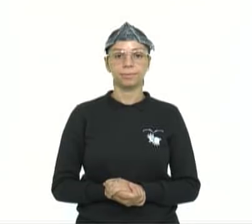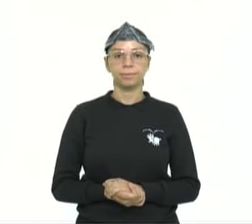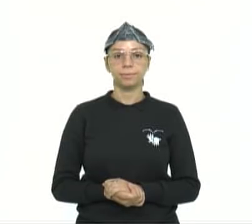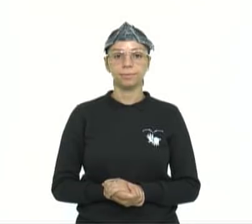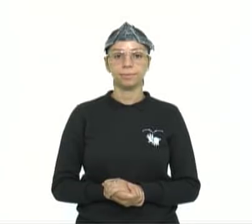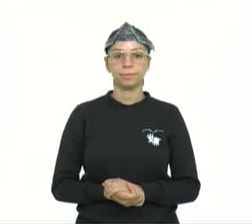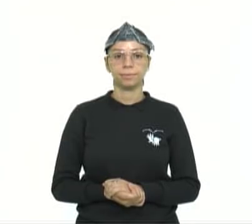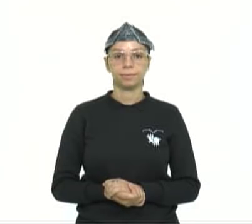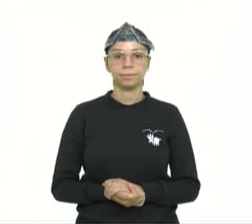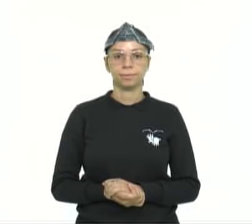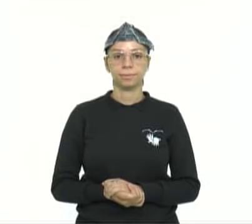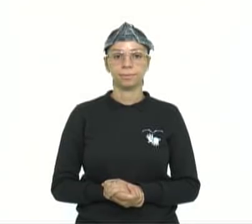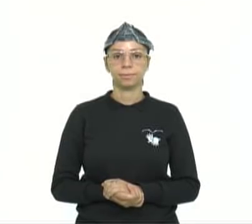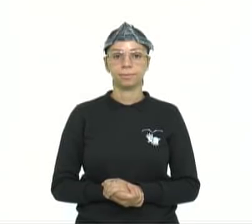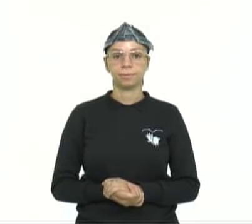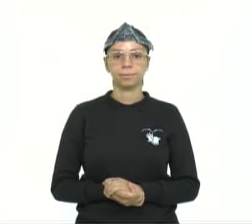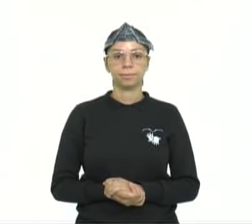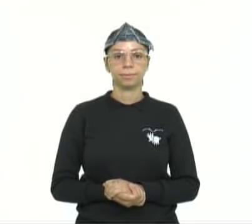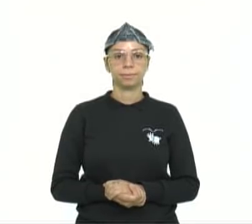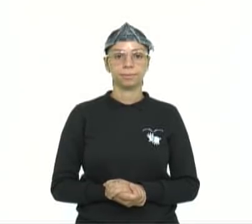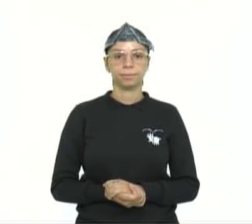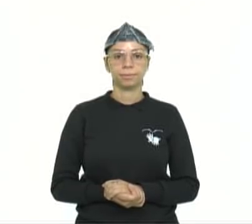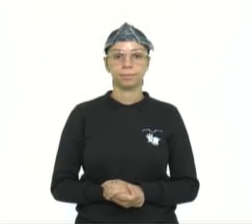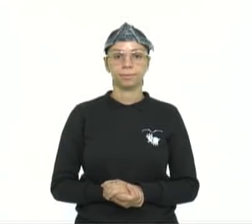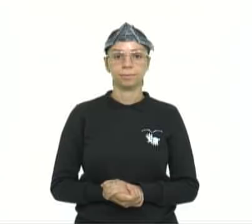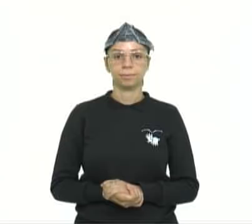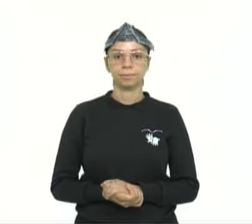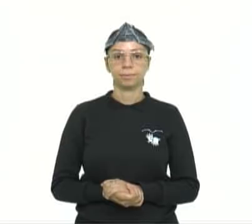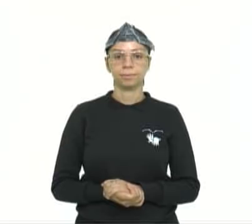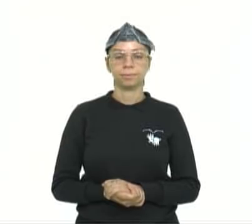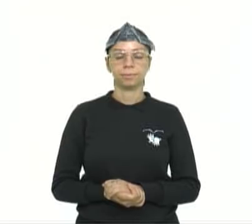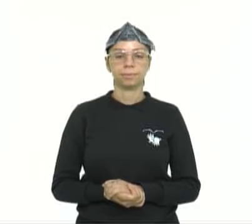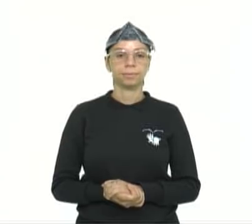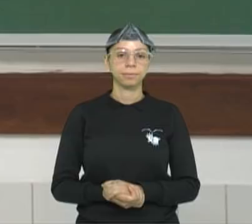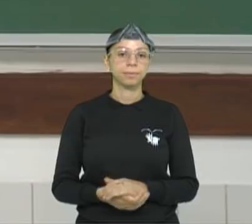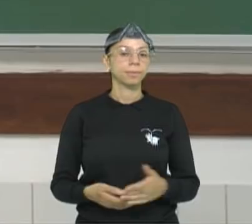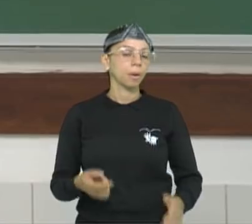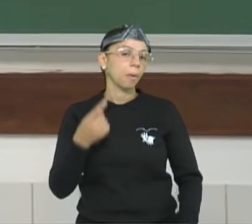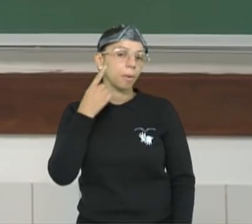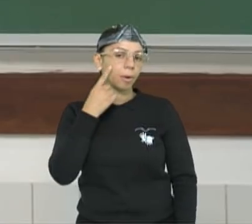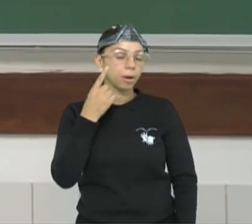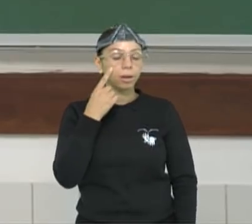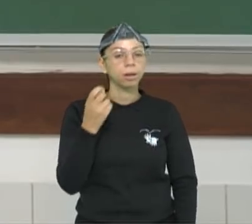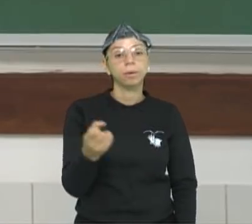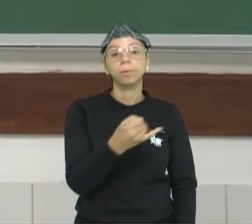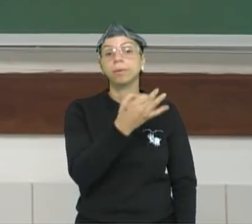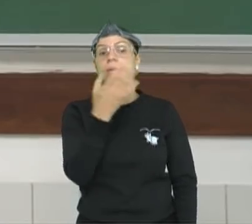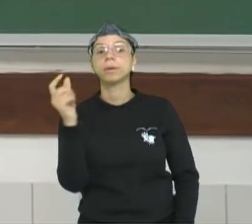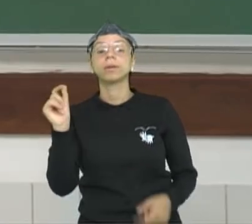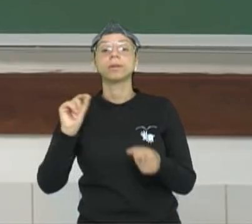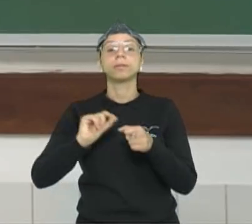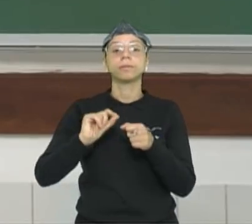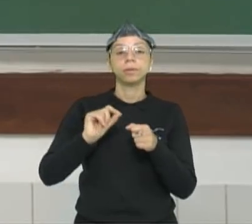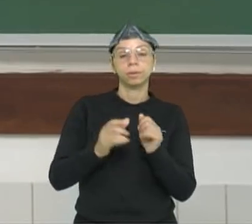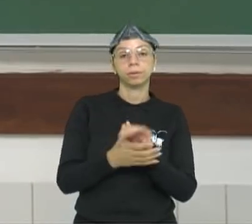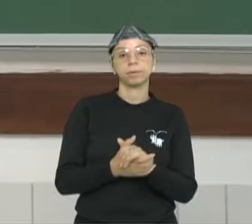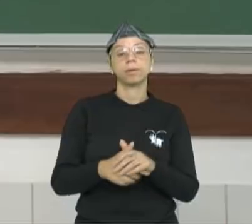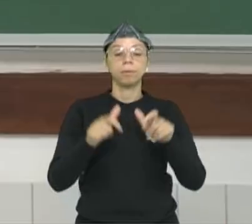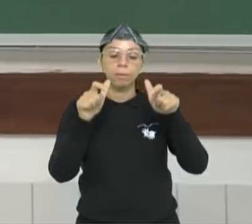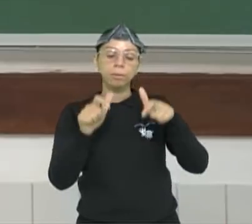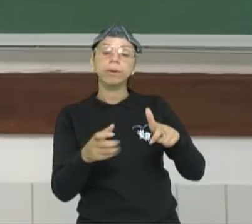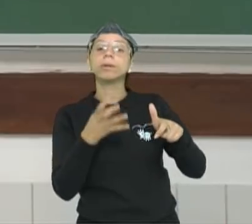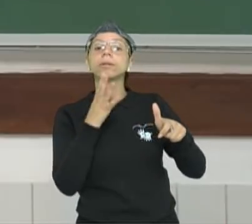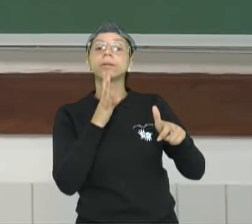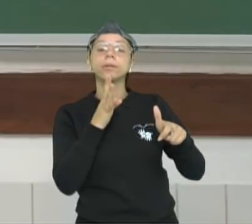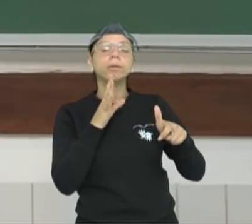Lost in Connection, and others still unpublished. Então, olha lá quanta coisa que ele fez. E aí tem um lugarzinho conhecido.